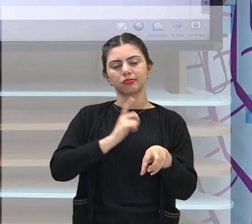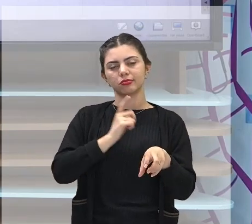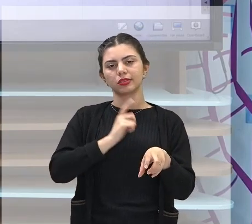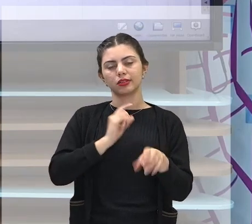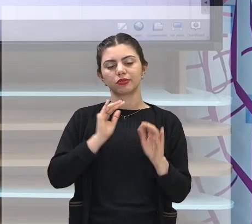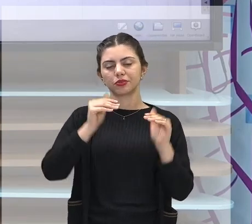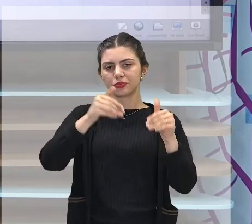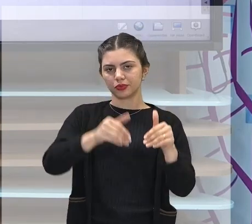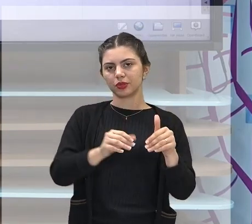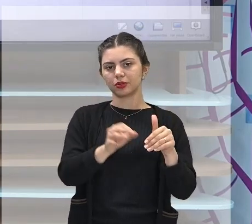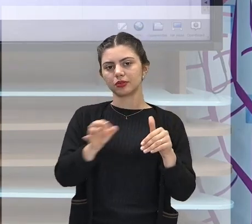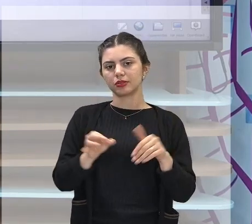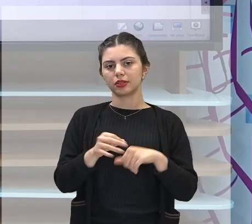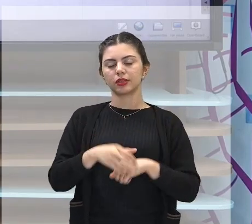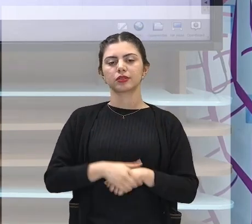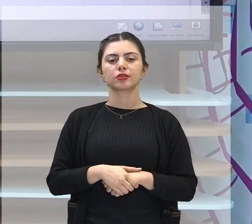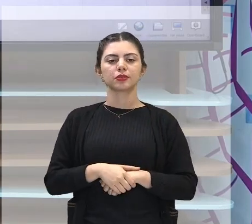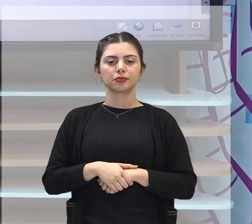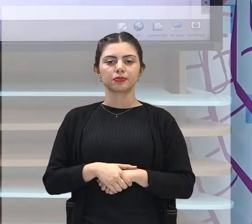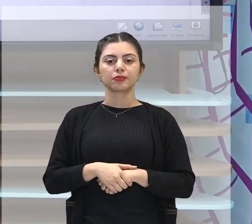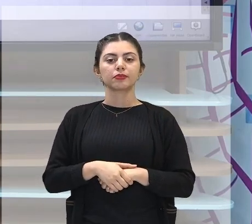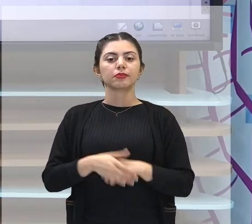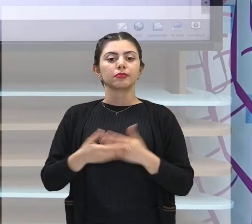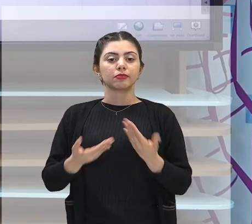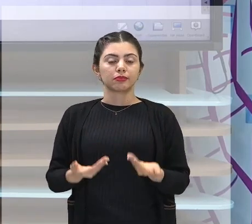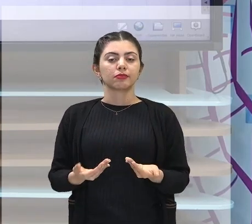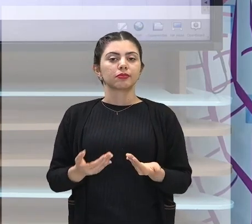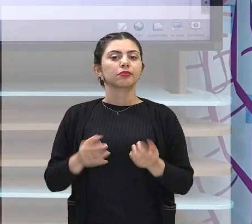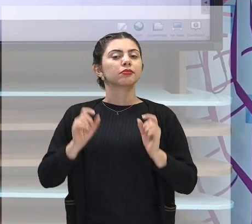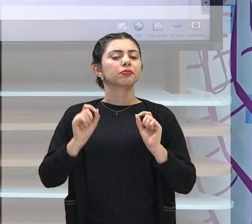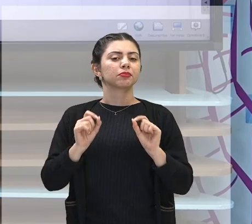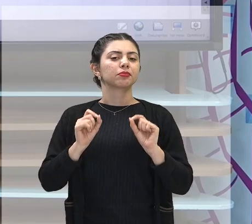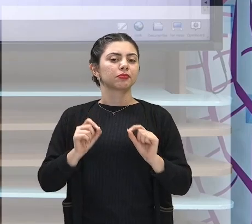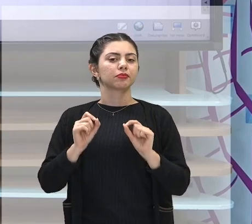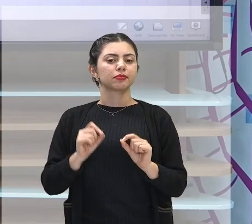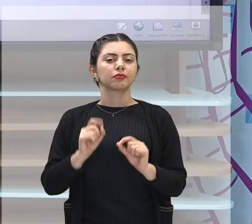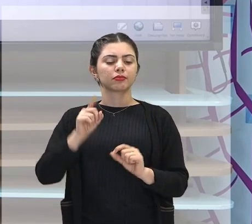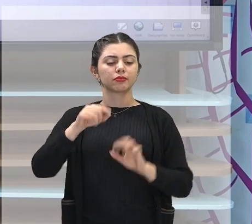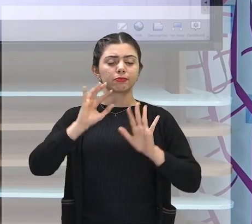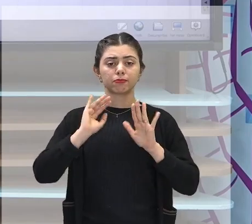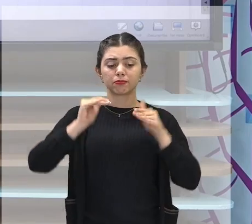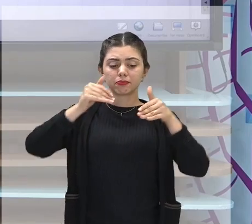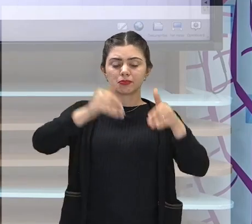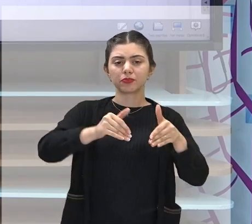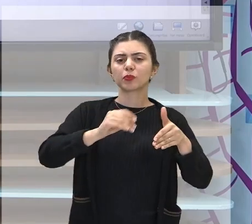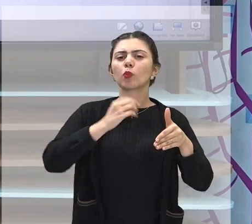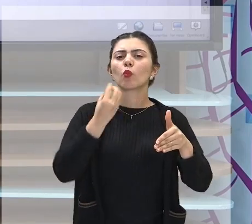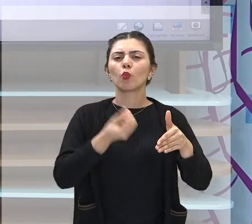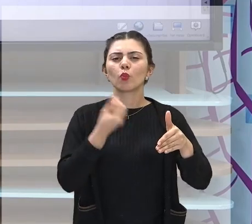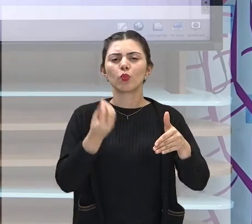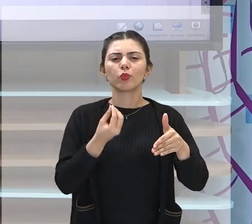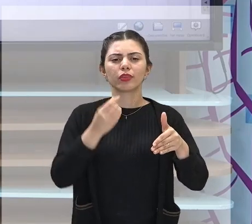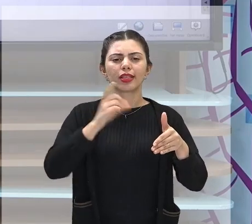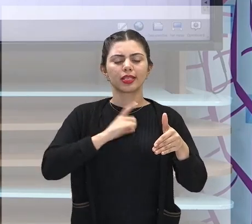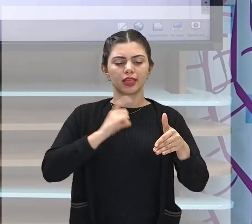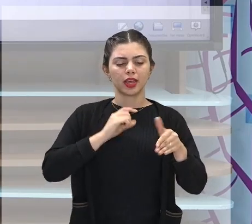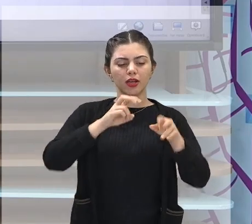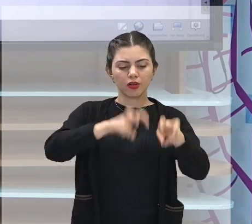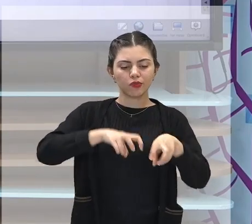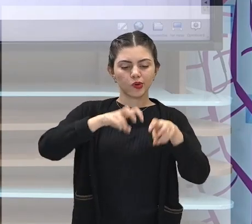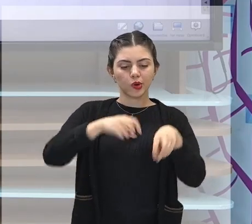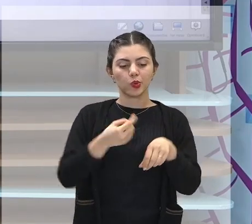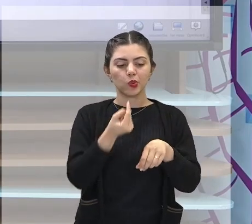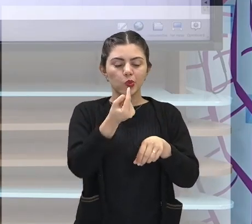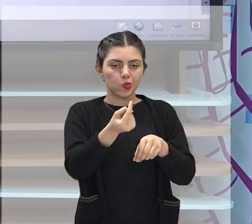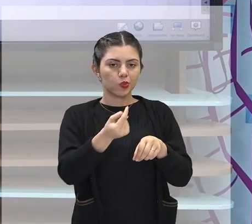cabeça, né? Plantations, que é justamente o quê? O foco na produção de um